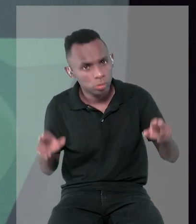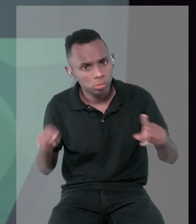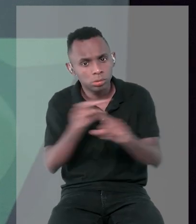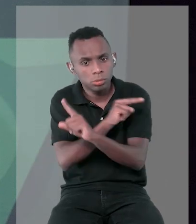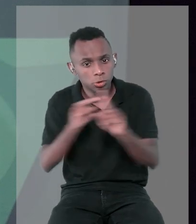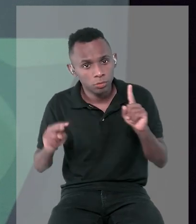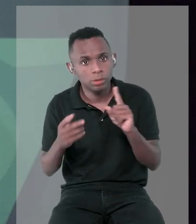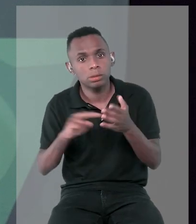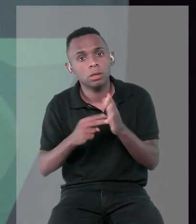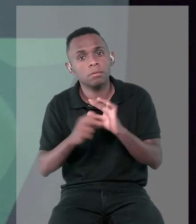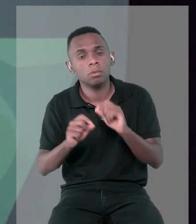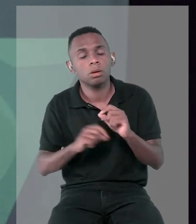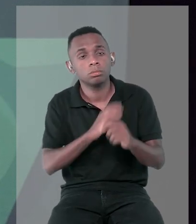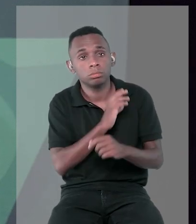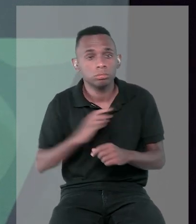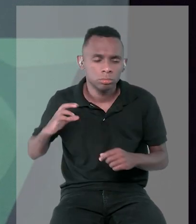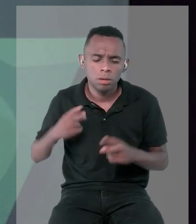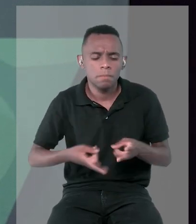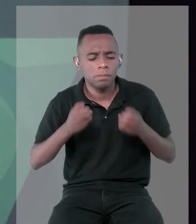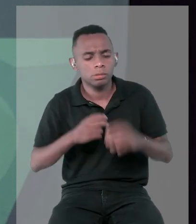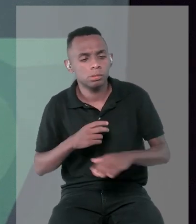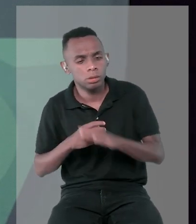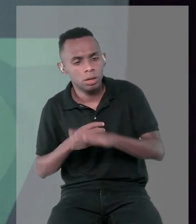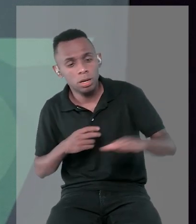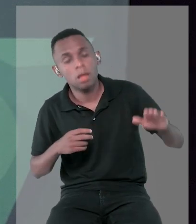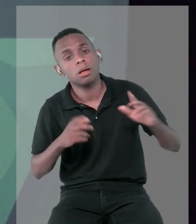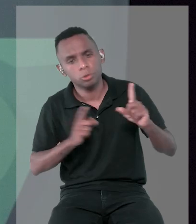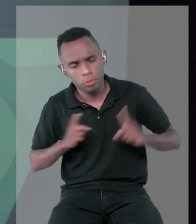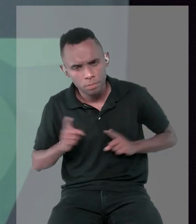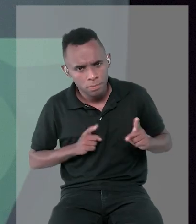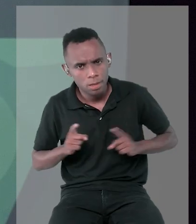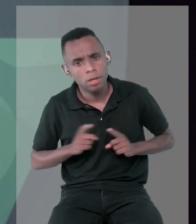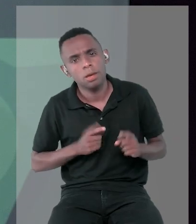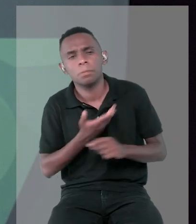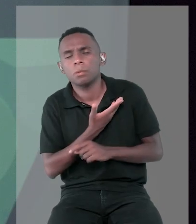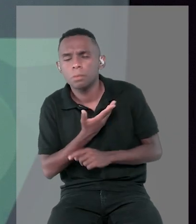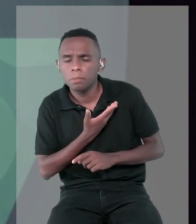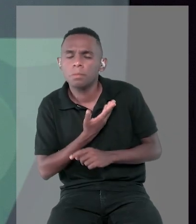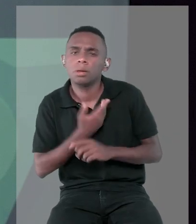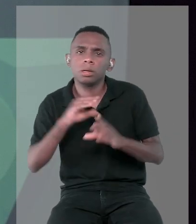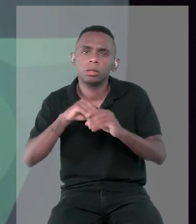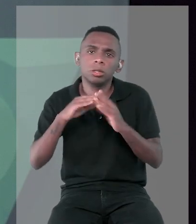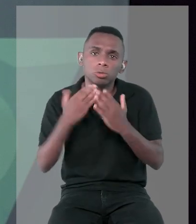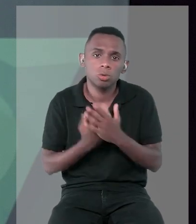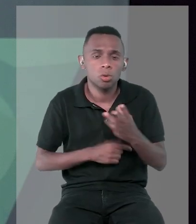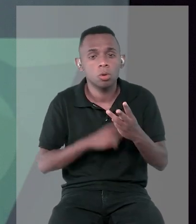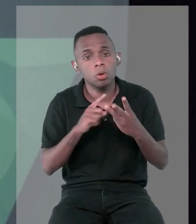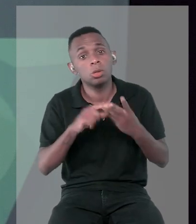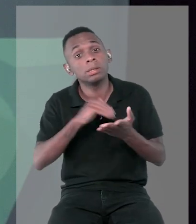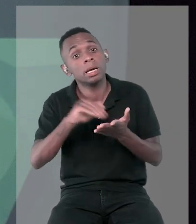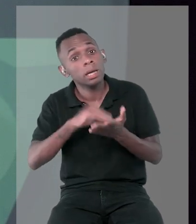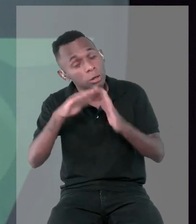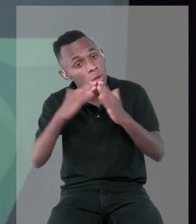de visões nos trazem a Clarice na infância, pelos primos, pela colega de escola, pelo secretário